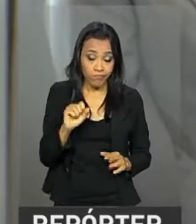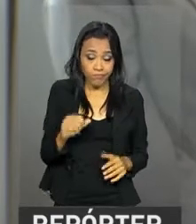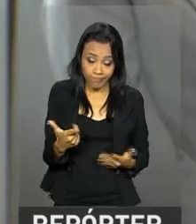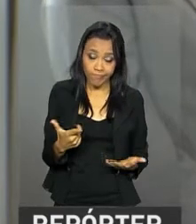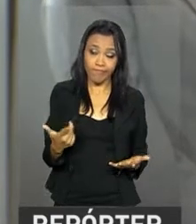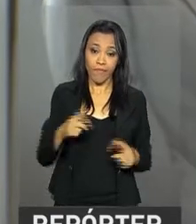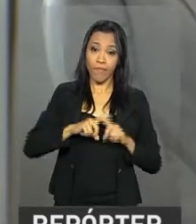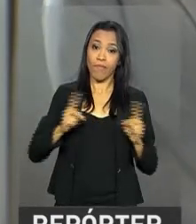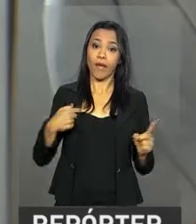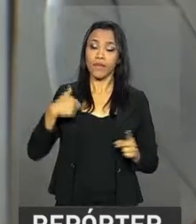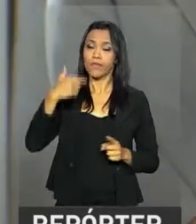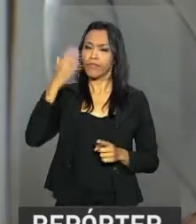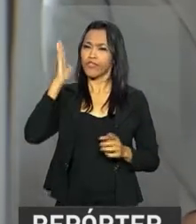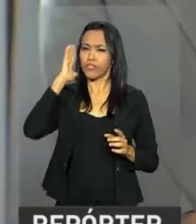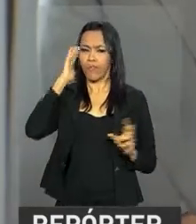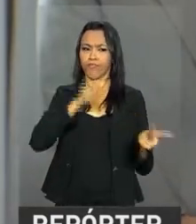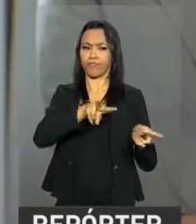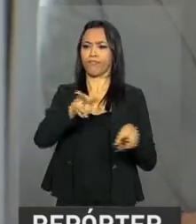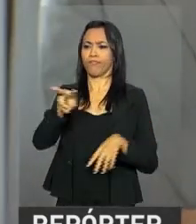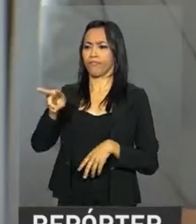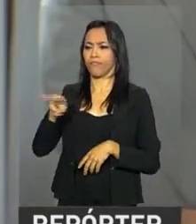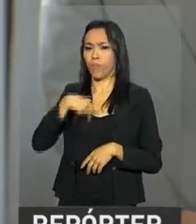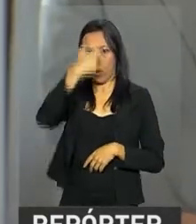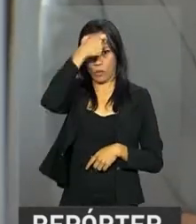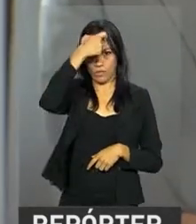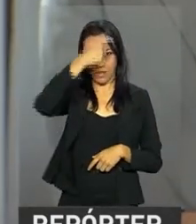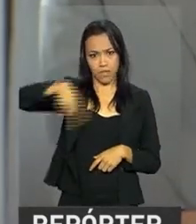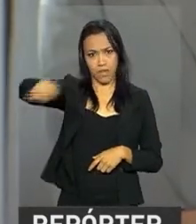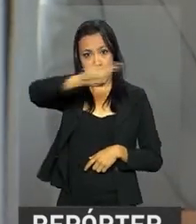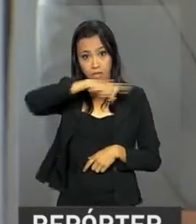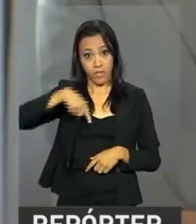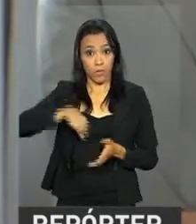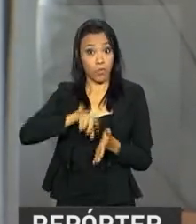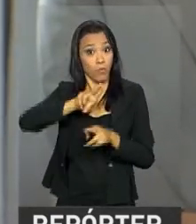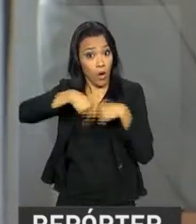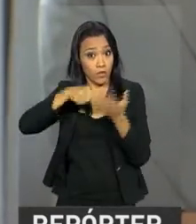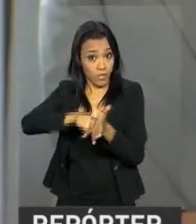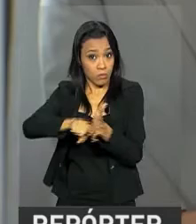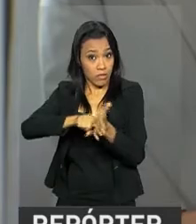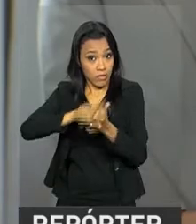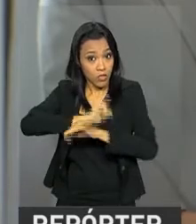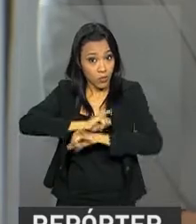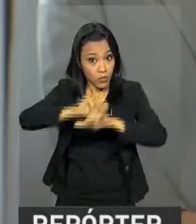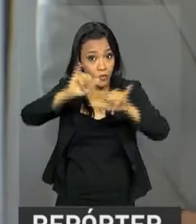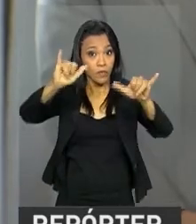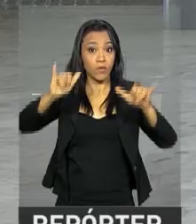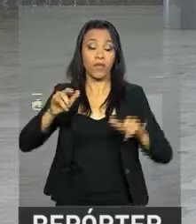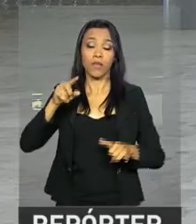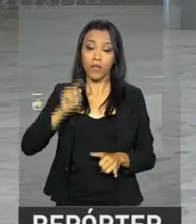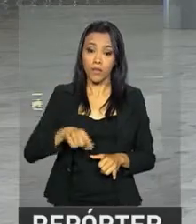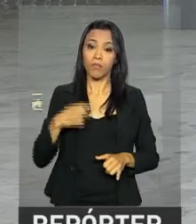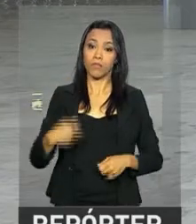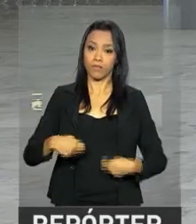já há uma consciência nacional né as pesquisas revelam de que ela é indispensável